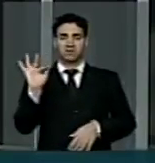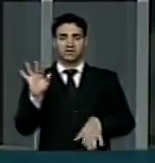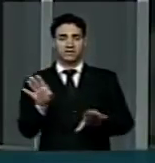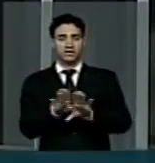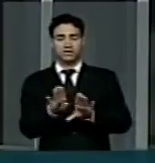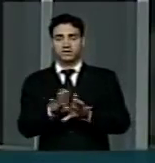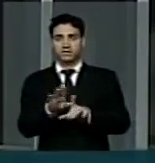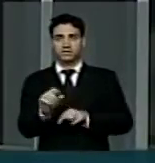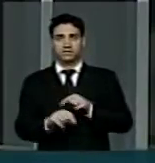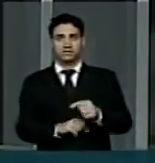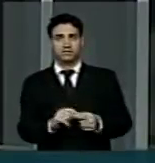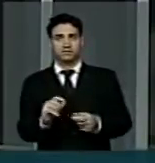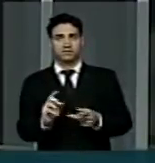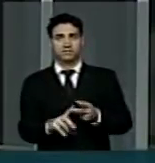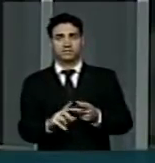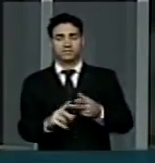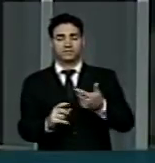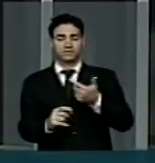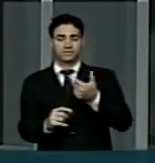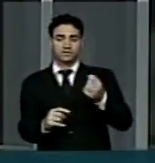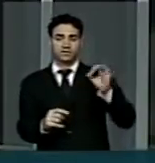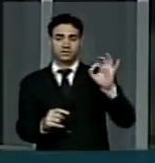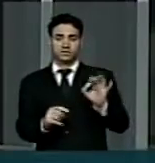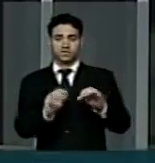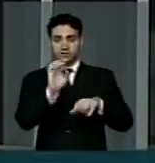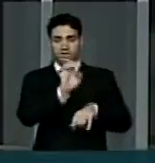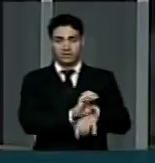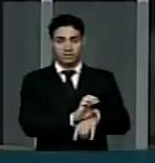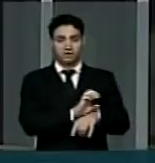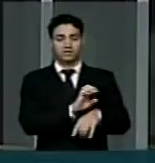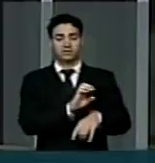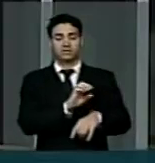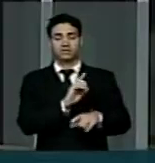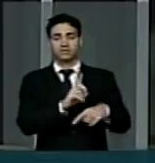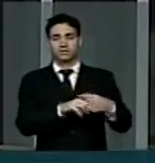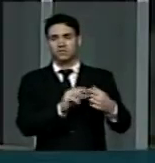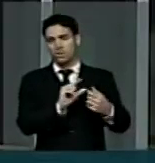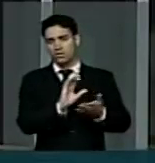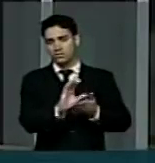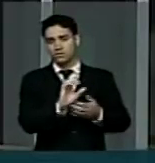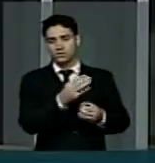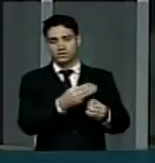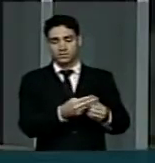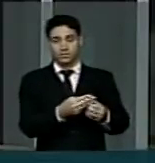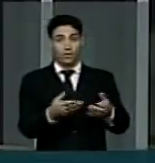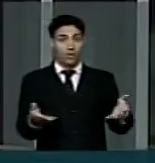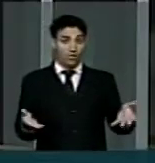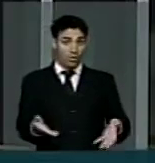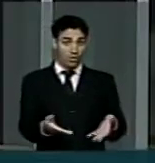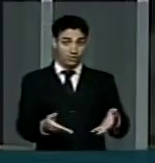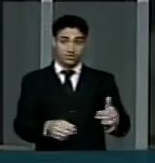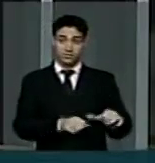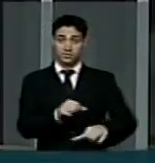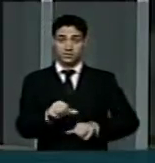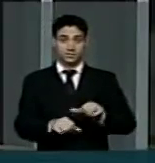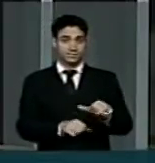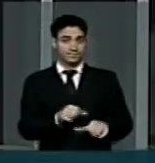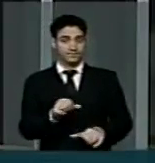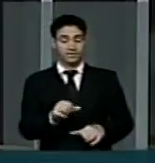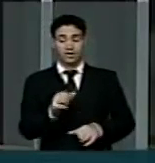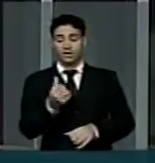30% para o Estado e 20% para o município. Era assim a carga tributária, a distribuição. Como é que é hoje, deputada? Mais